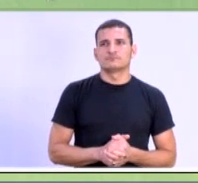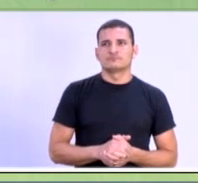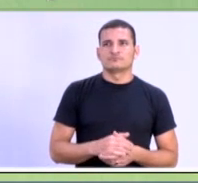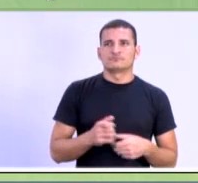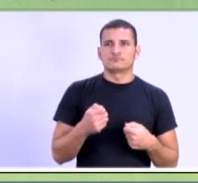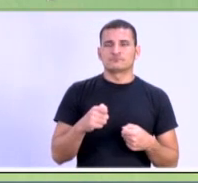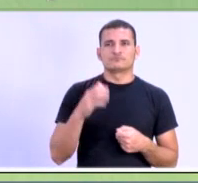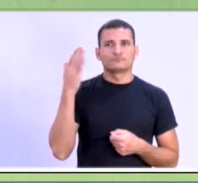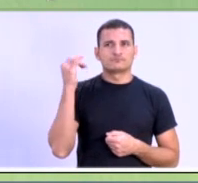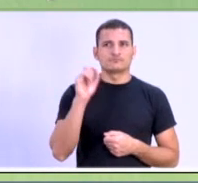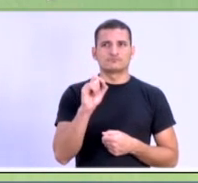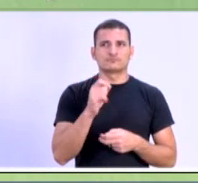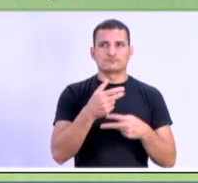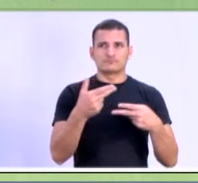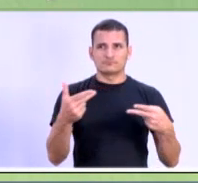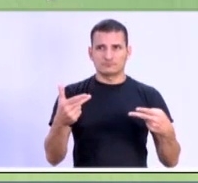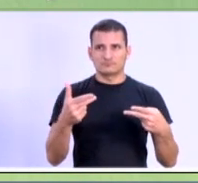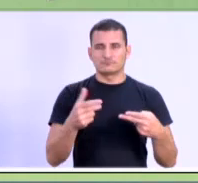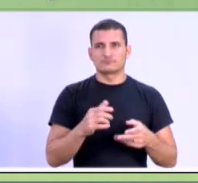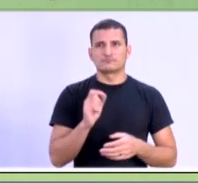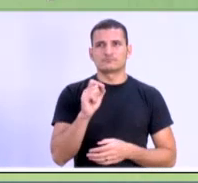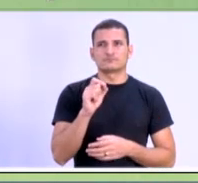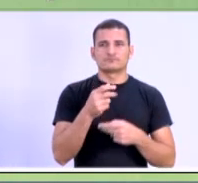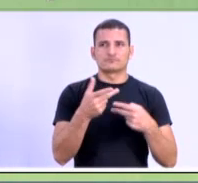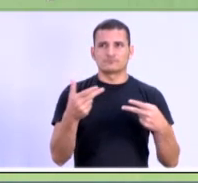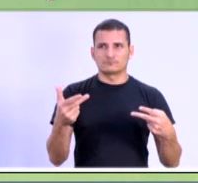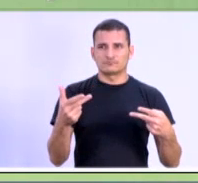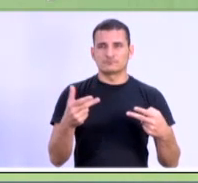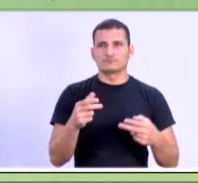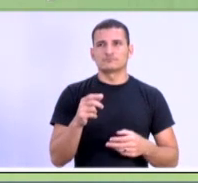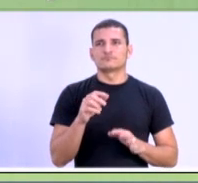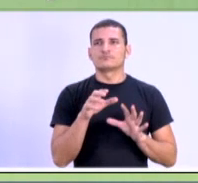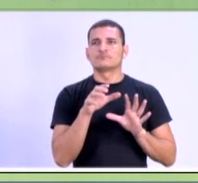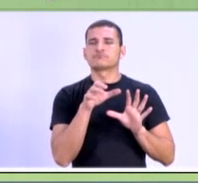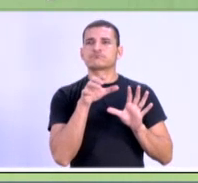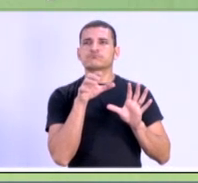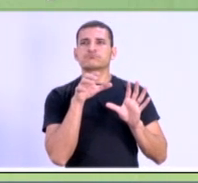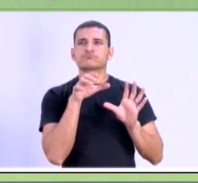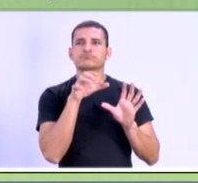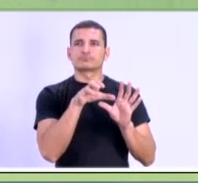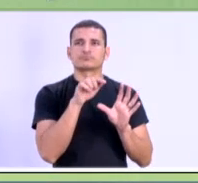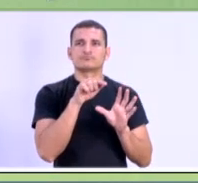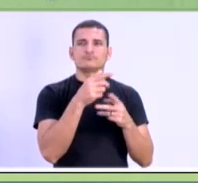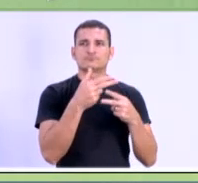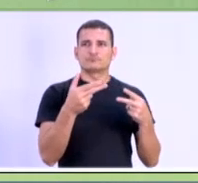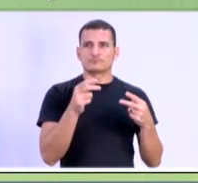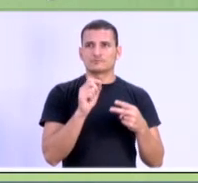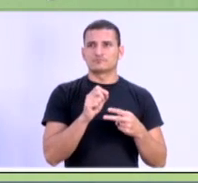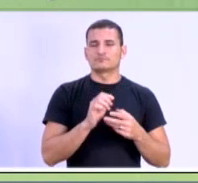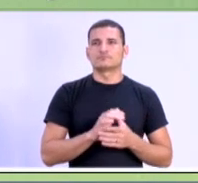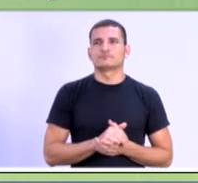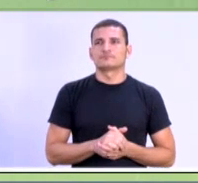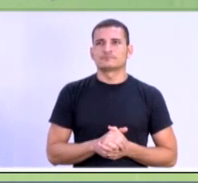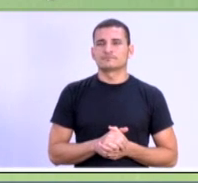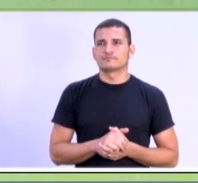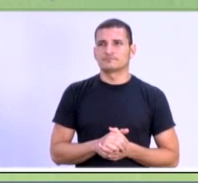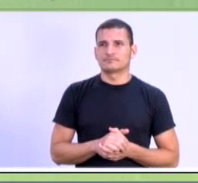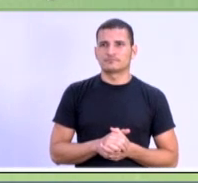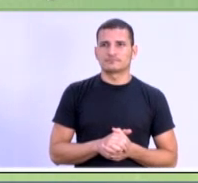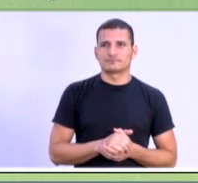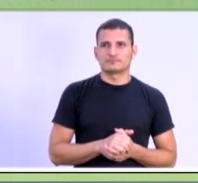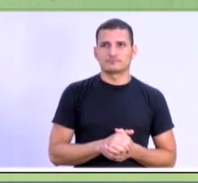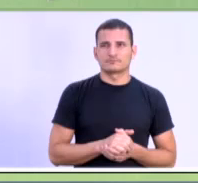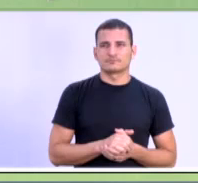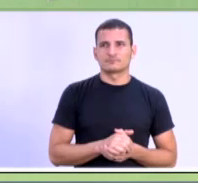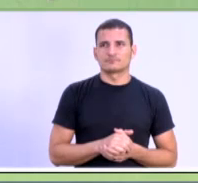definir o que é um objeto, né? O que é um objeto, o que caracteriza o objeto, né? Para a gente definir um objeto como um todo, a gente tem que fazer as